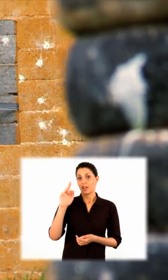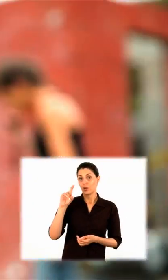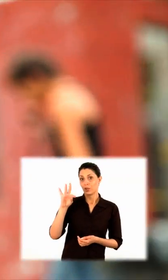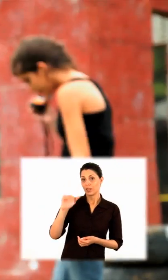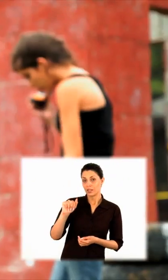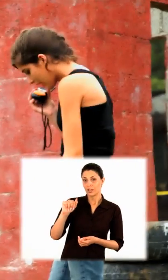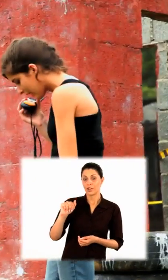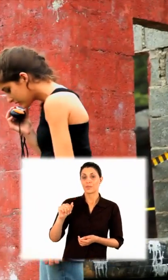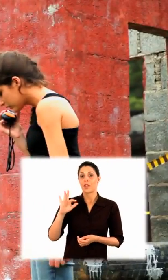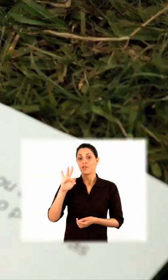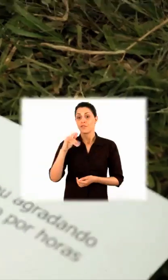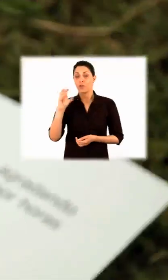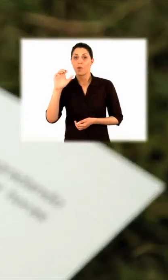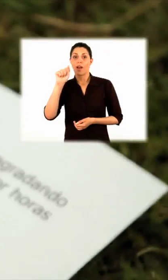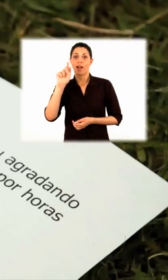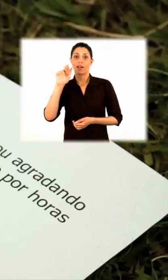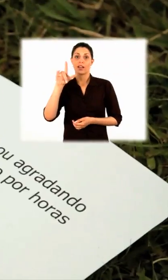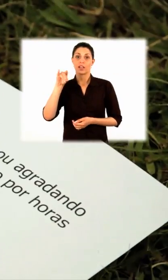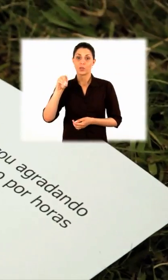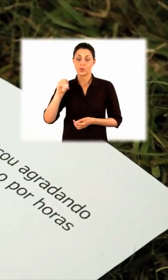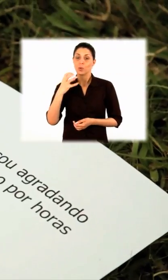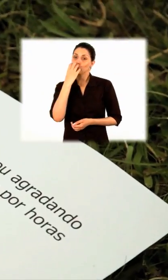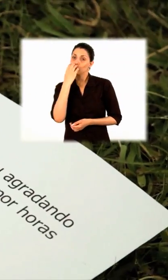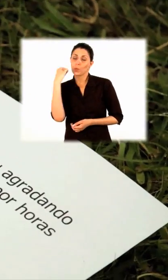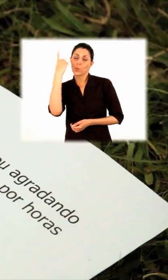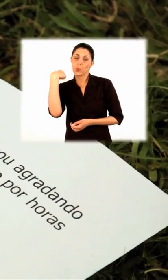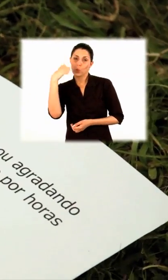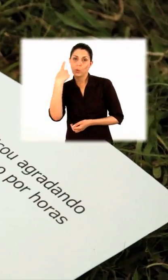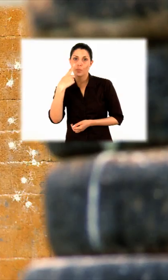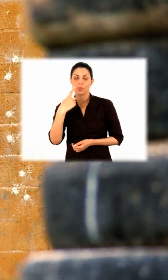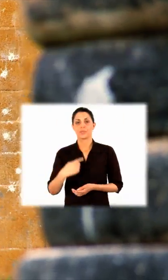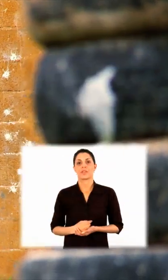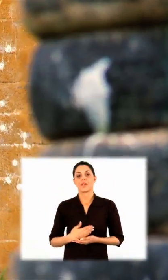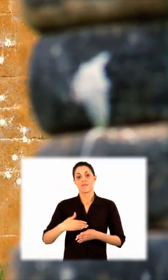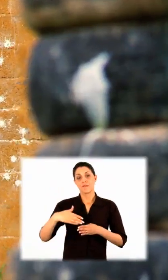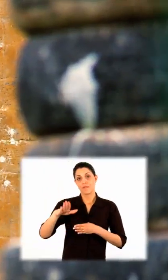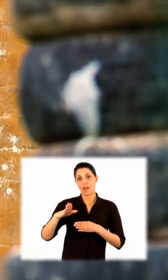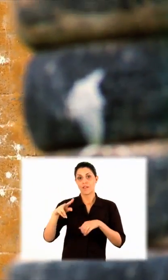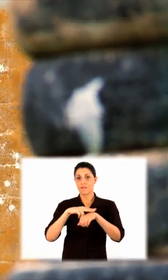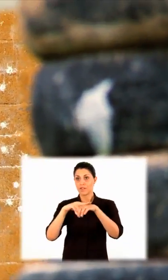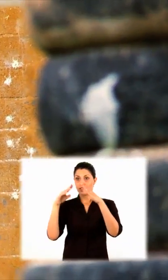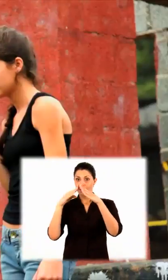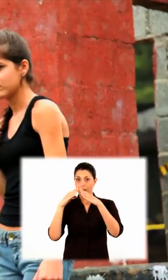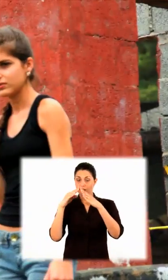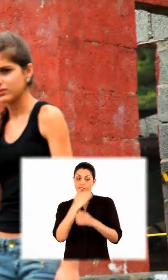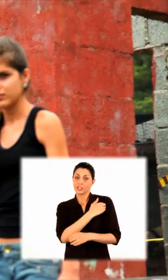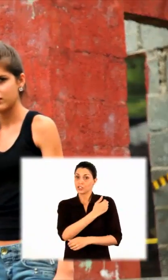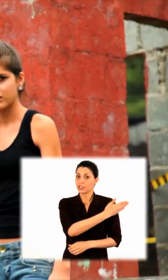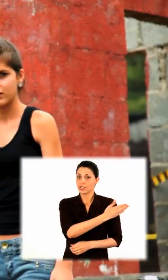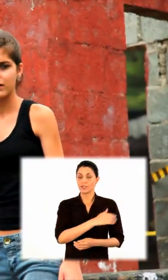A garota ficou agradando ao cachorrinho por horas. Siga em direção à Casa Verde, à